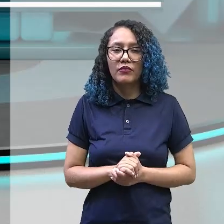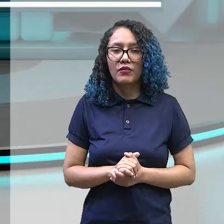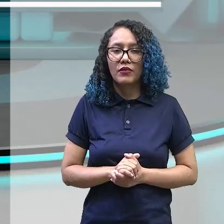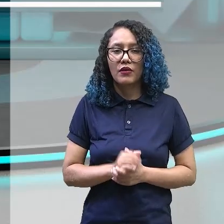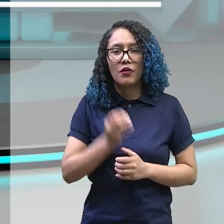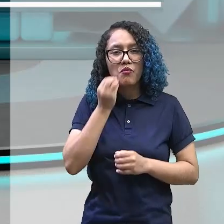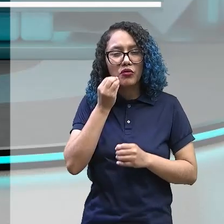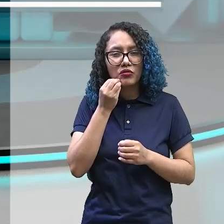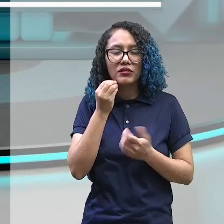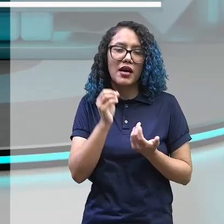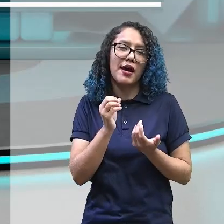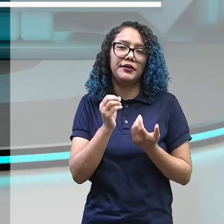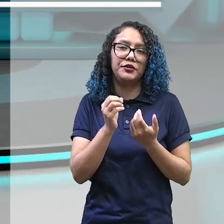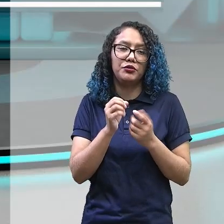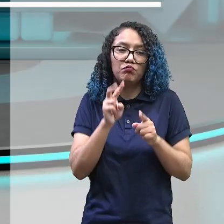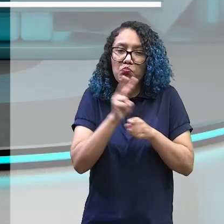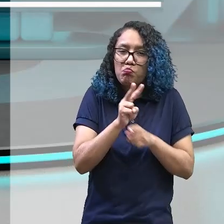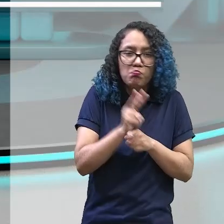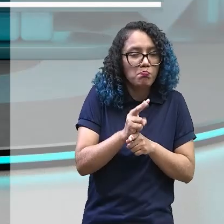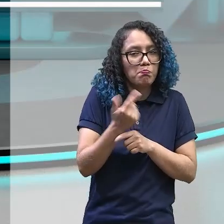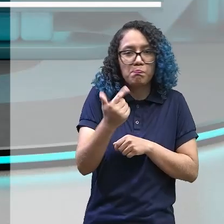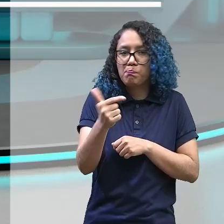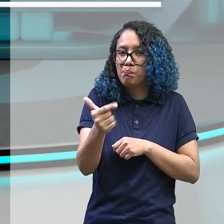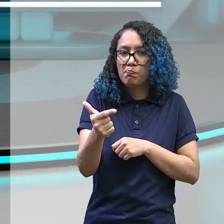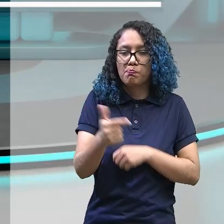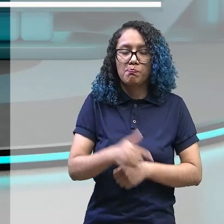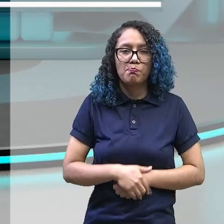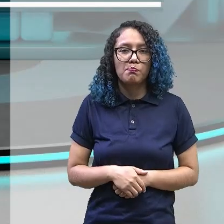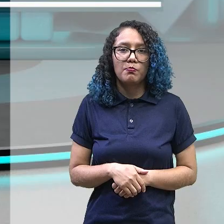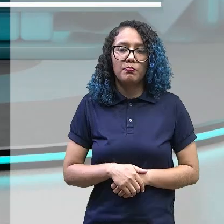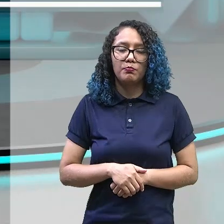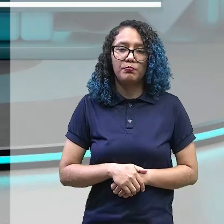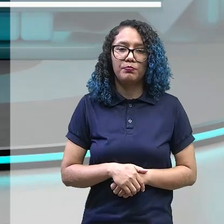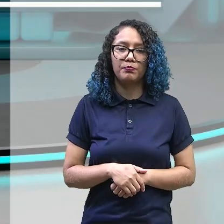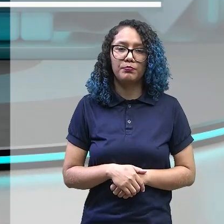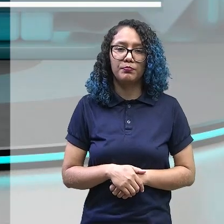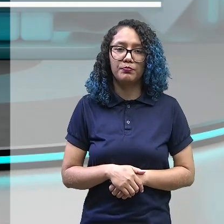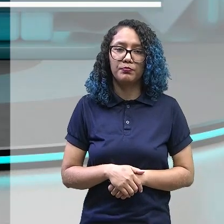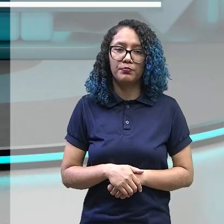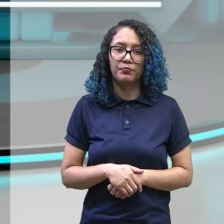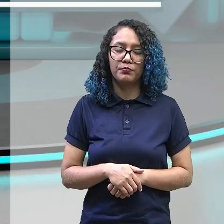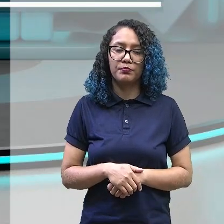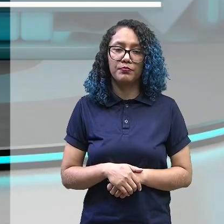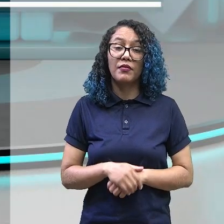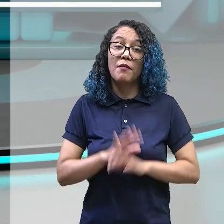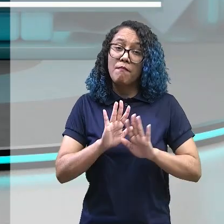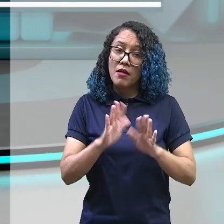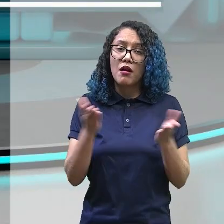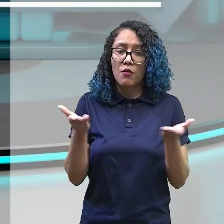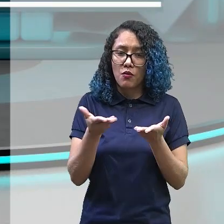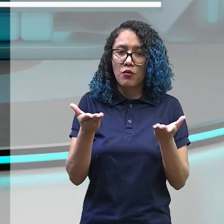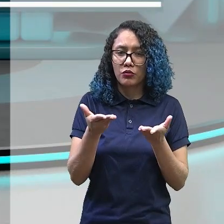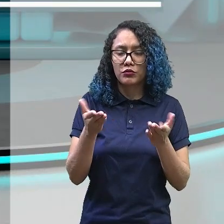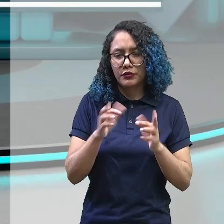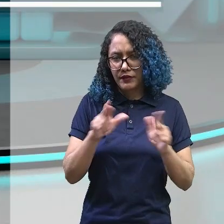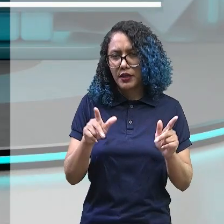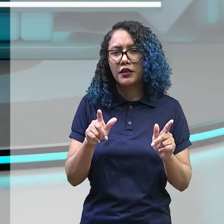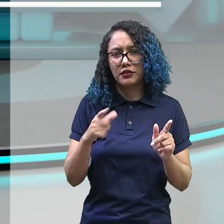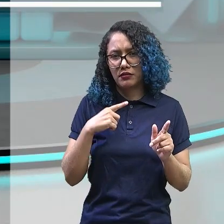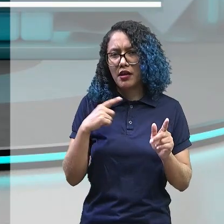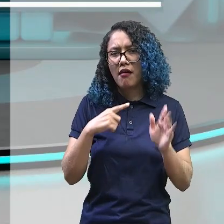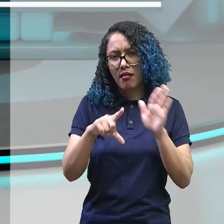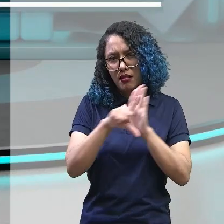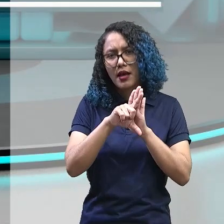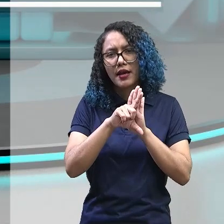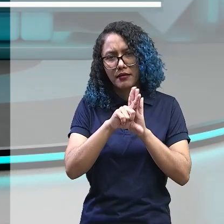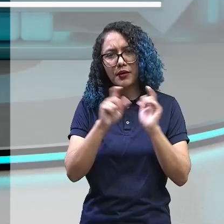oportunidade de se defender, né? E é claro que hoje nós já podemos ter, né, essa lei que nos ampara,